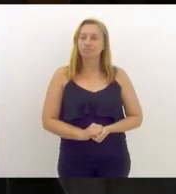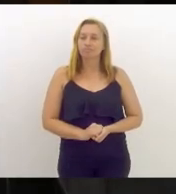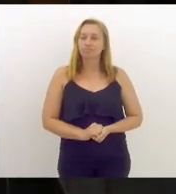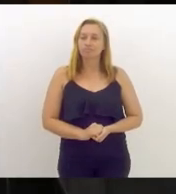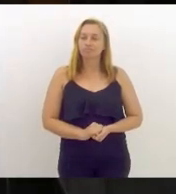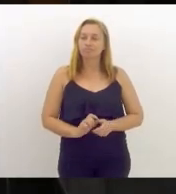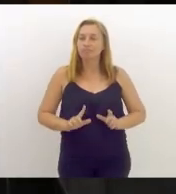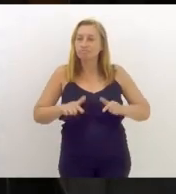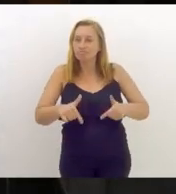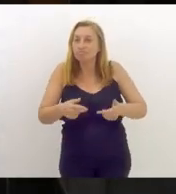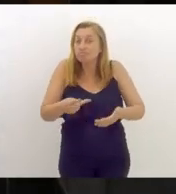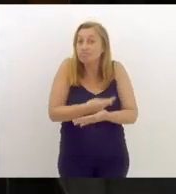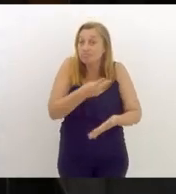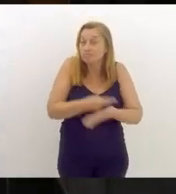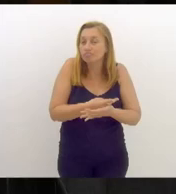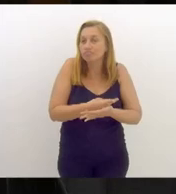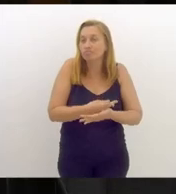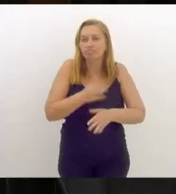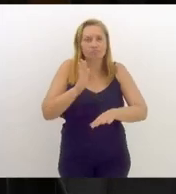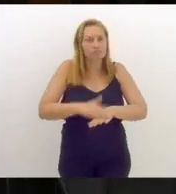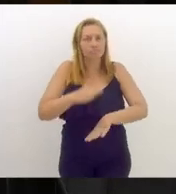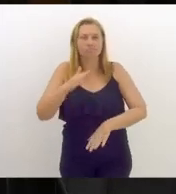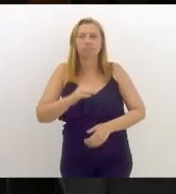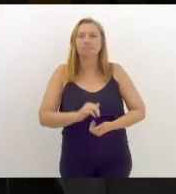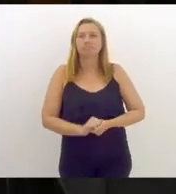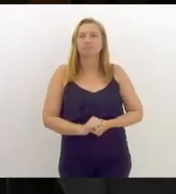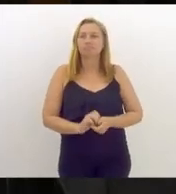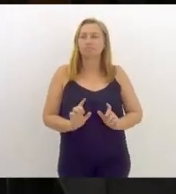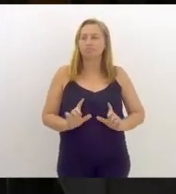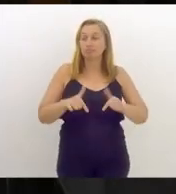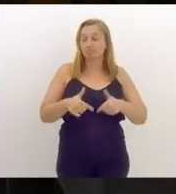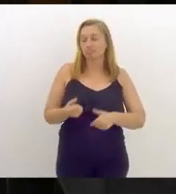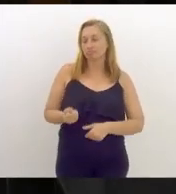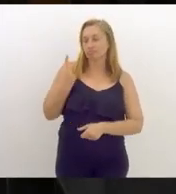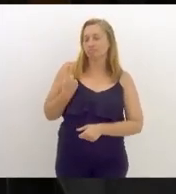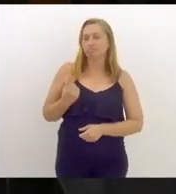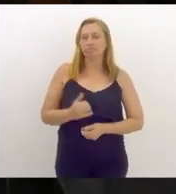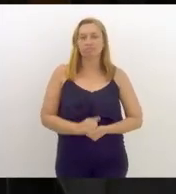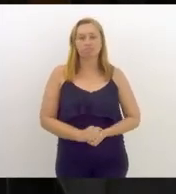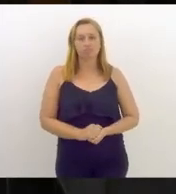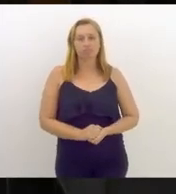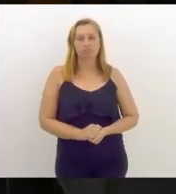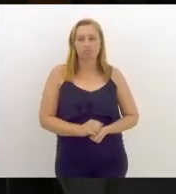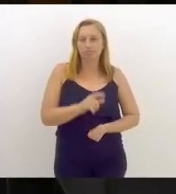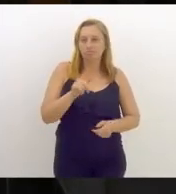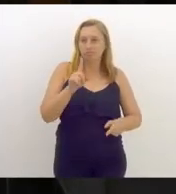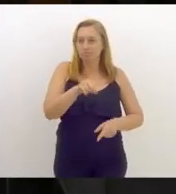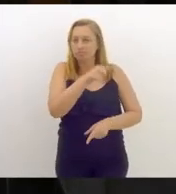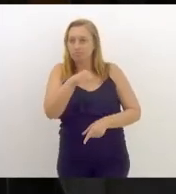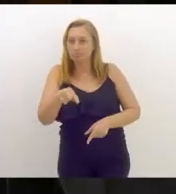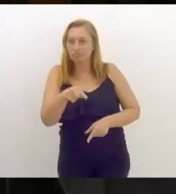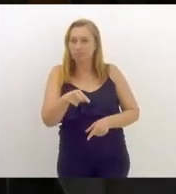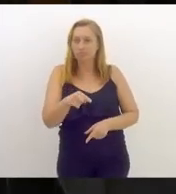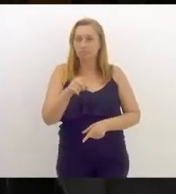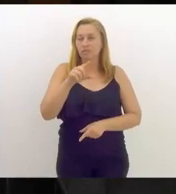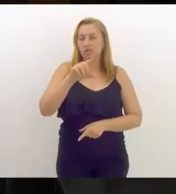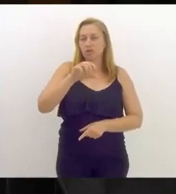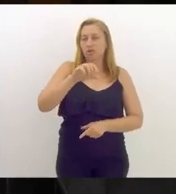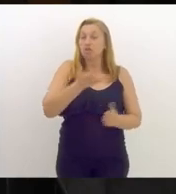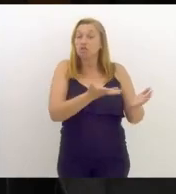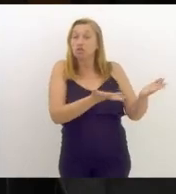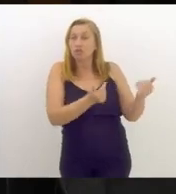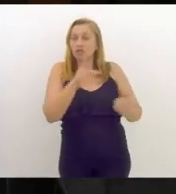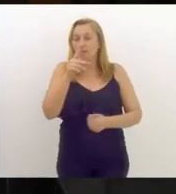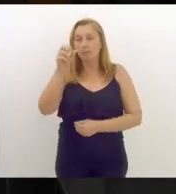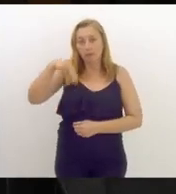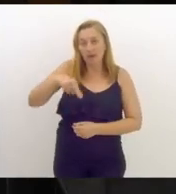e mais do que isso ações estranhas censurar a mídia como a Jovem Pan aonde